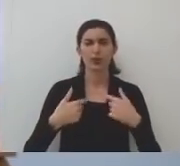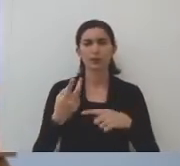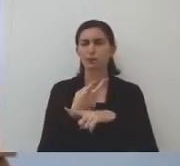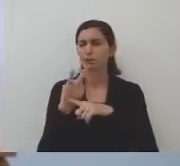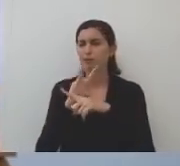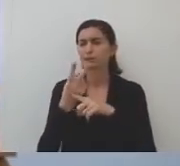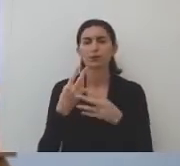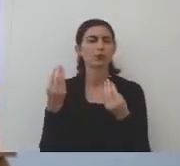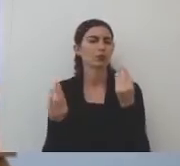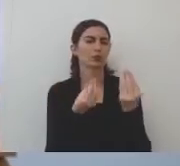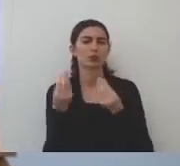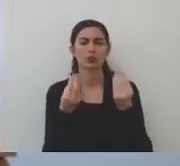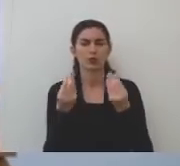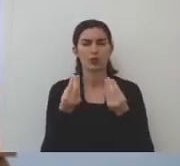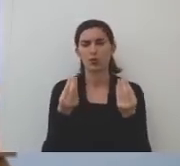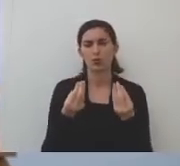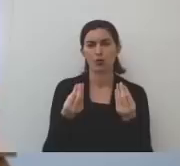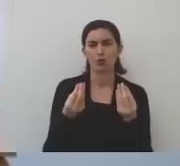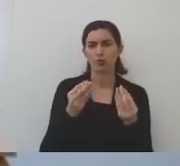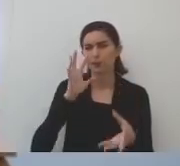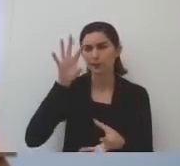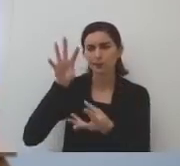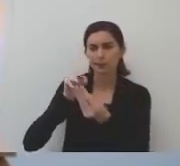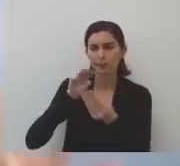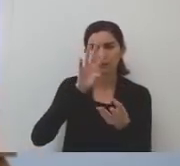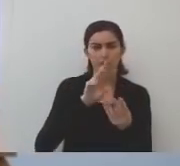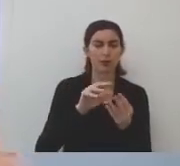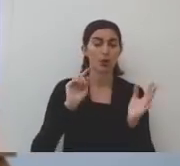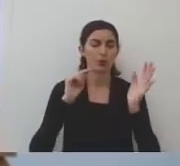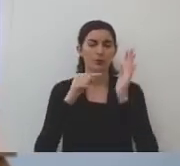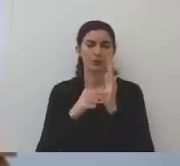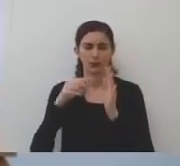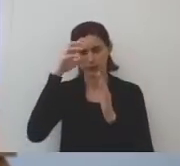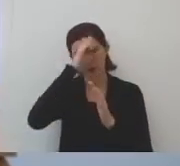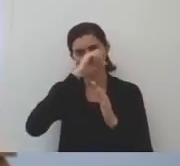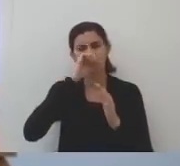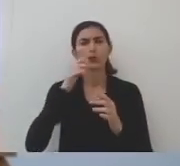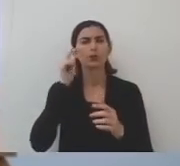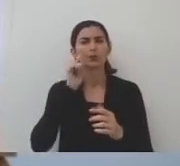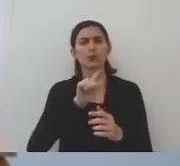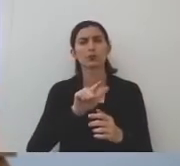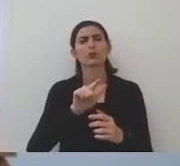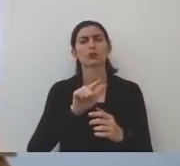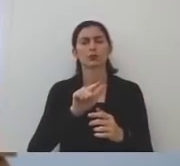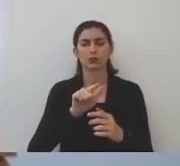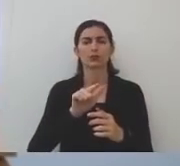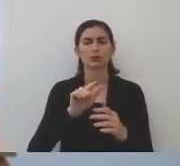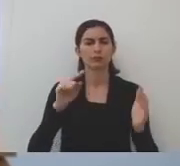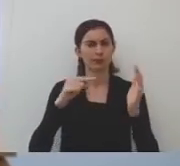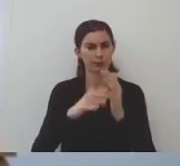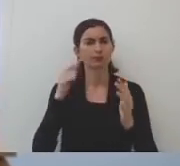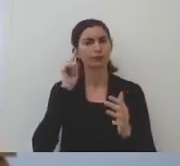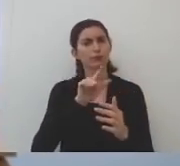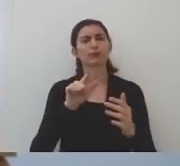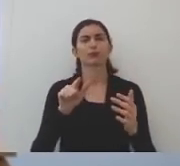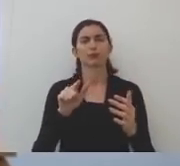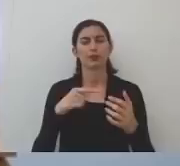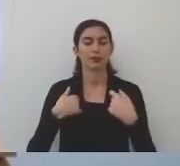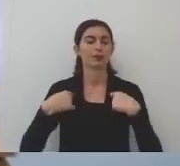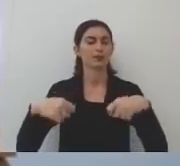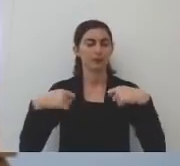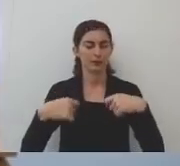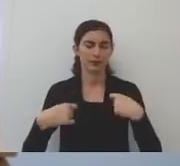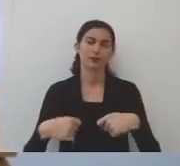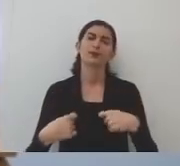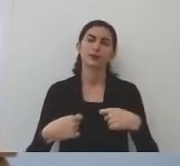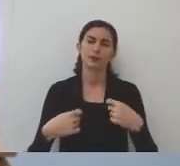buscar meios e formas de captar se o objetivo de aprendizagem ele foi atingido. Então, para isso, a